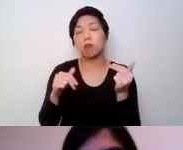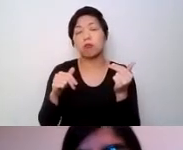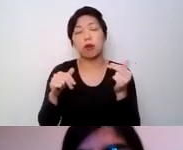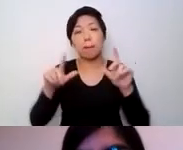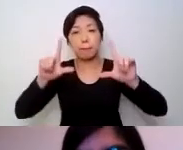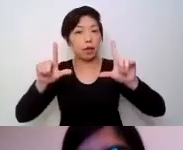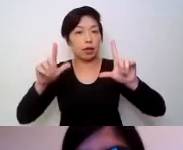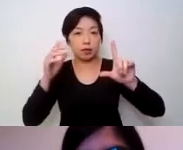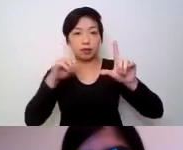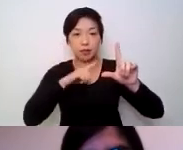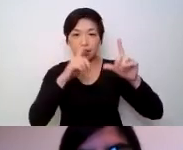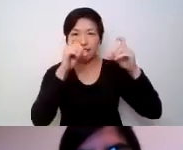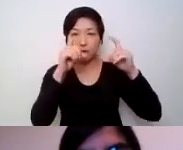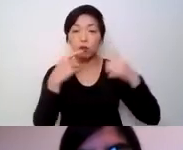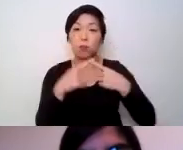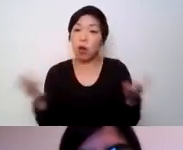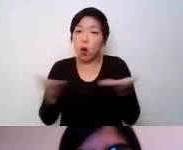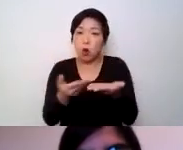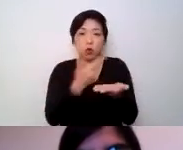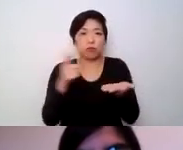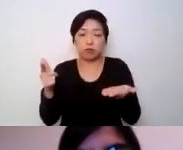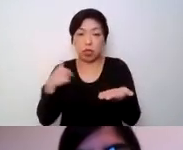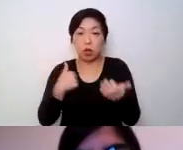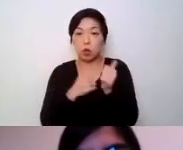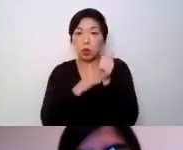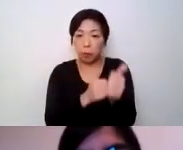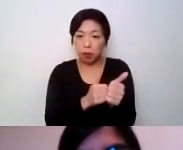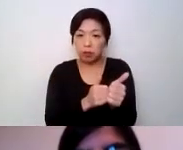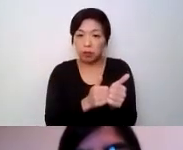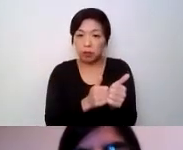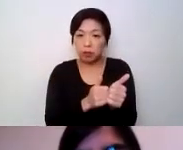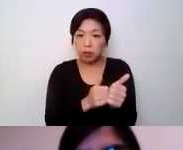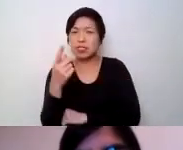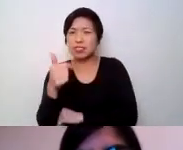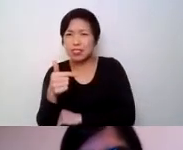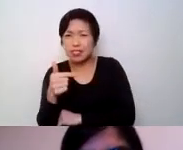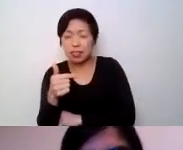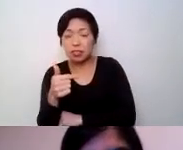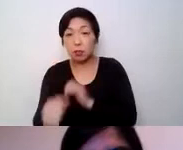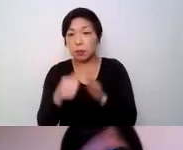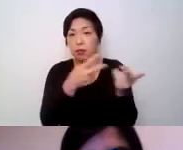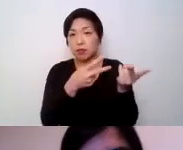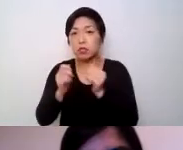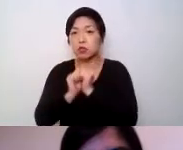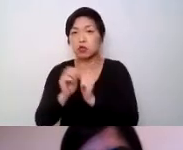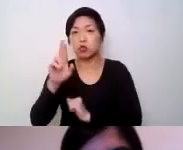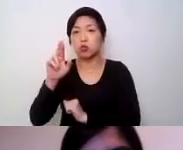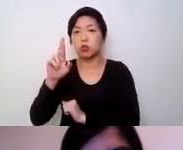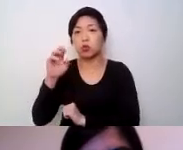eu estou acompanhando esse mausoléu desde 2017 foi minha primeira visita com o Ronaldo 2018